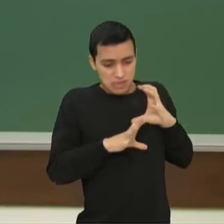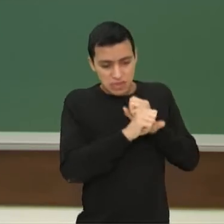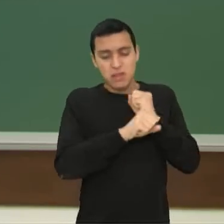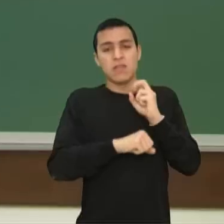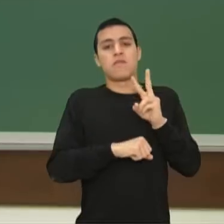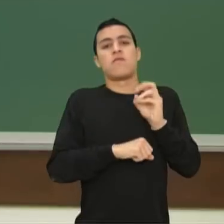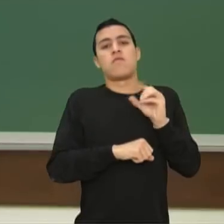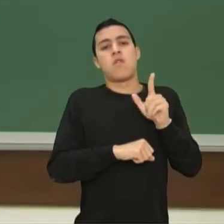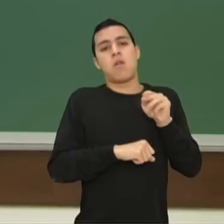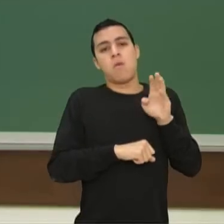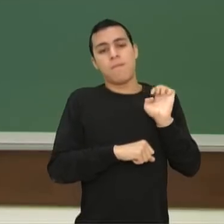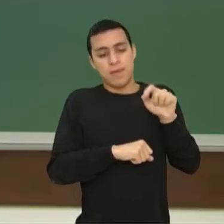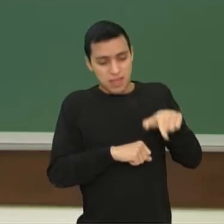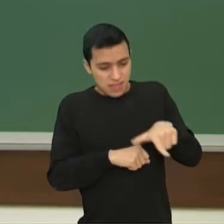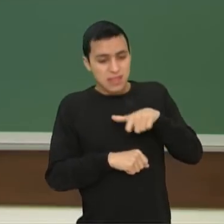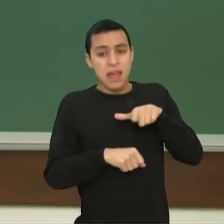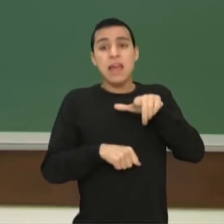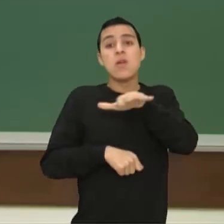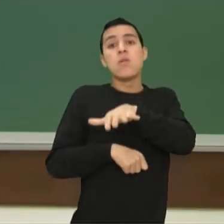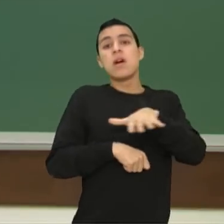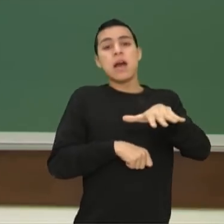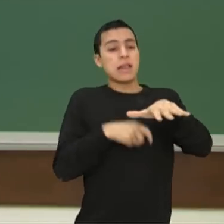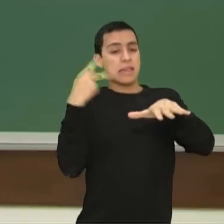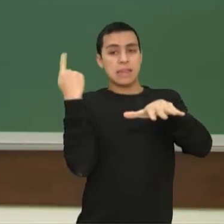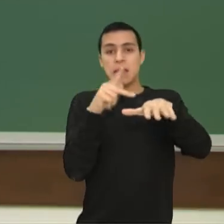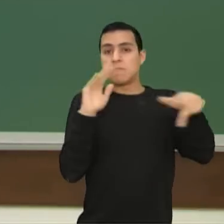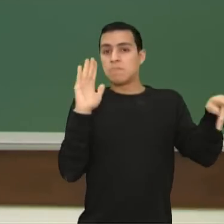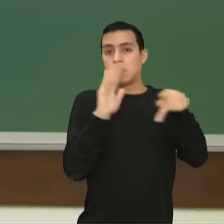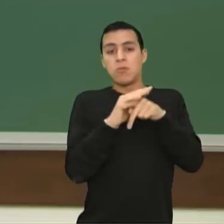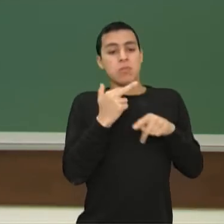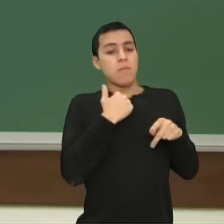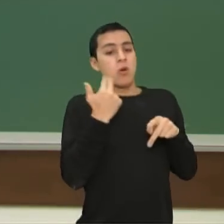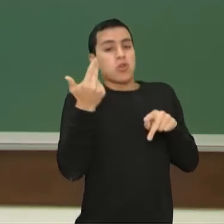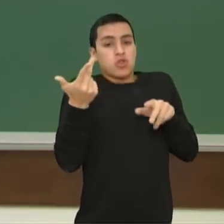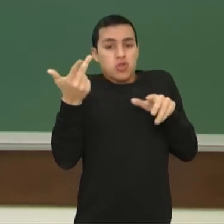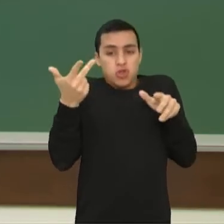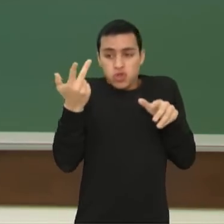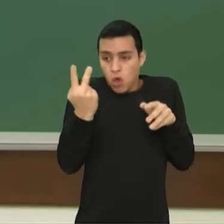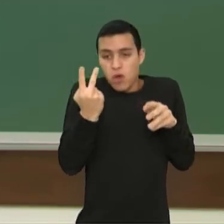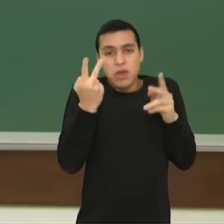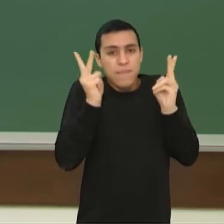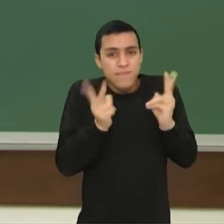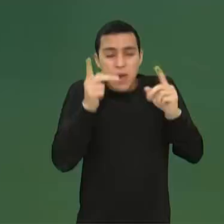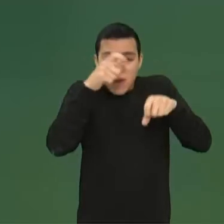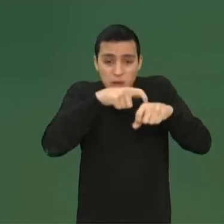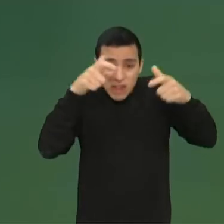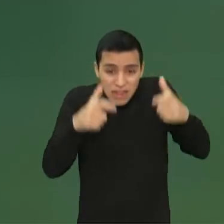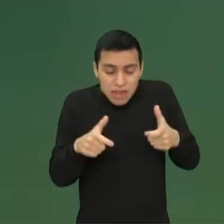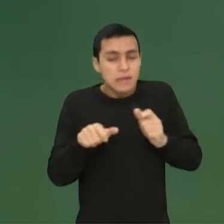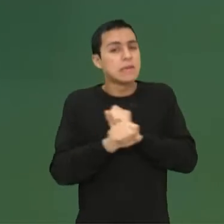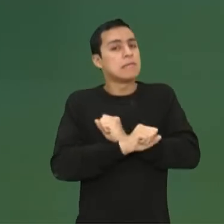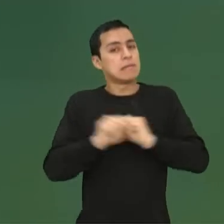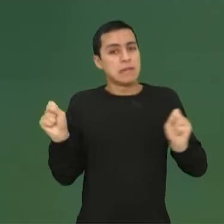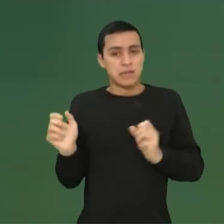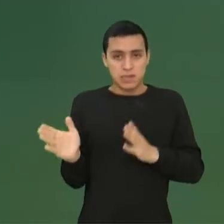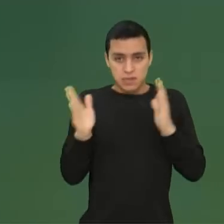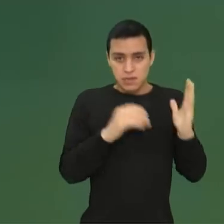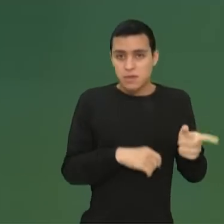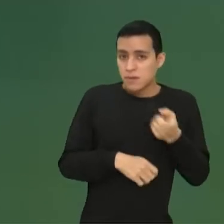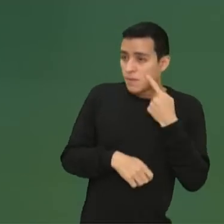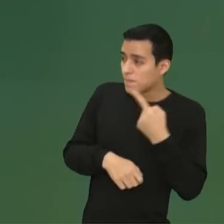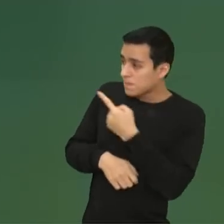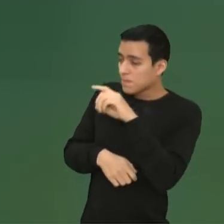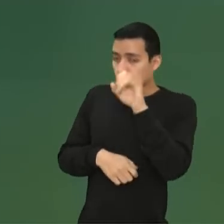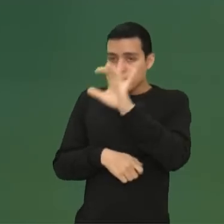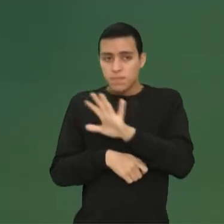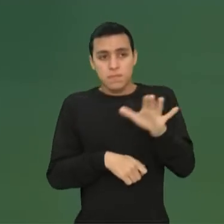ele vai ocupar um espaço. Eu vou mostrar isso para vocês na aula de hoje. Percebam nessa imagem. Quando eu tenho um